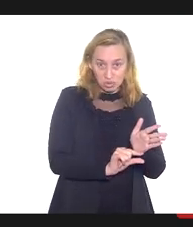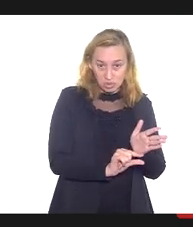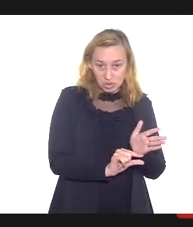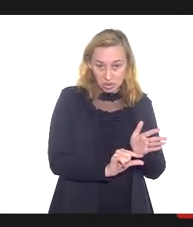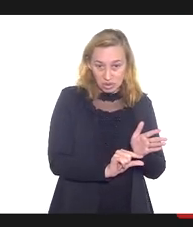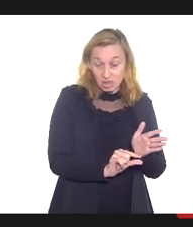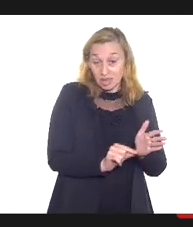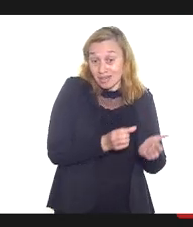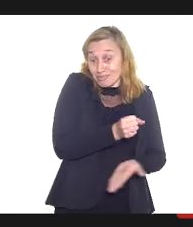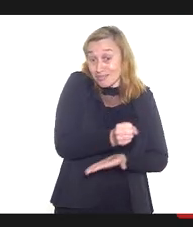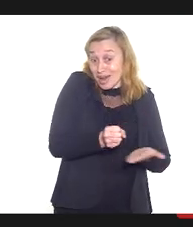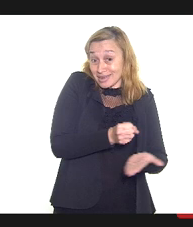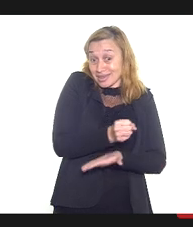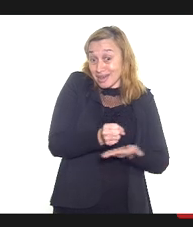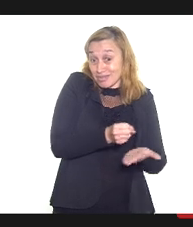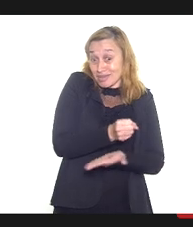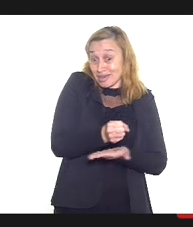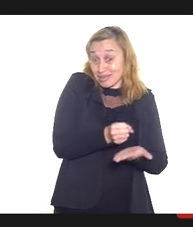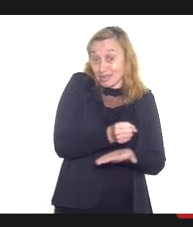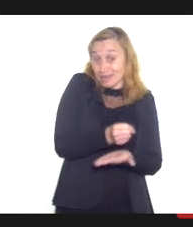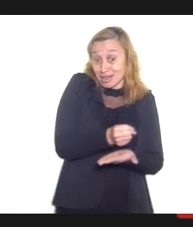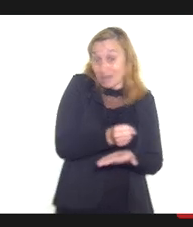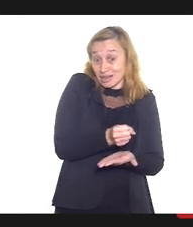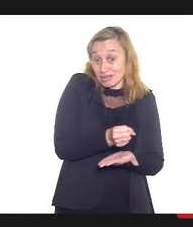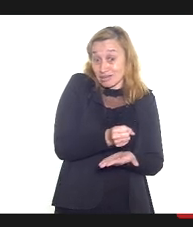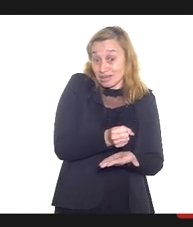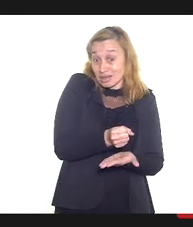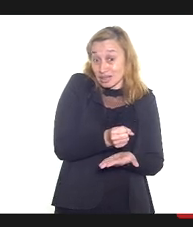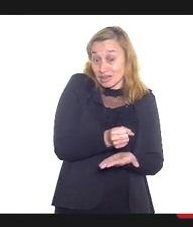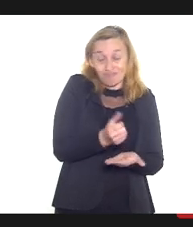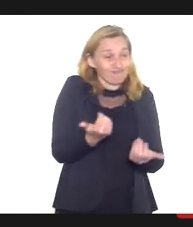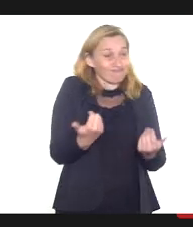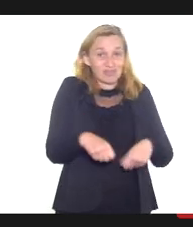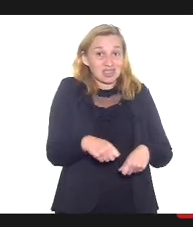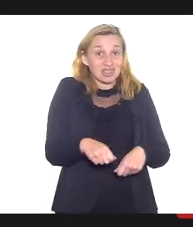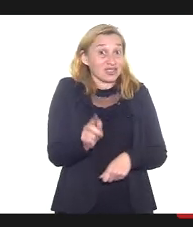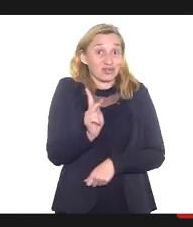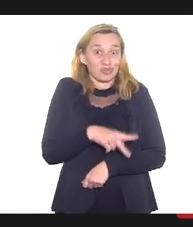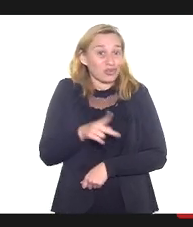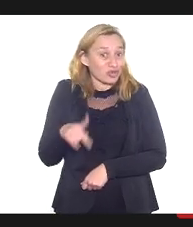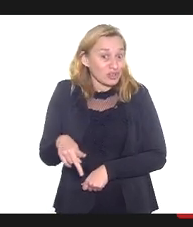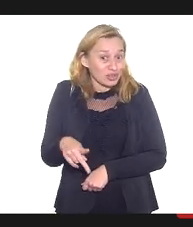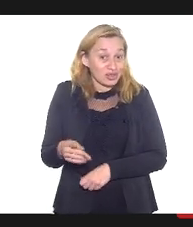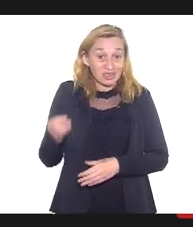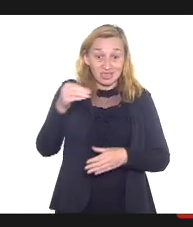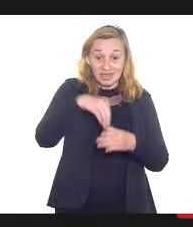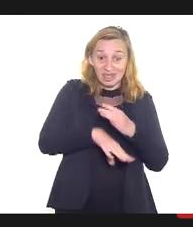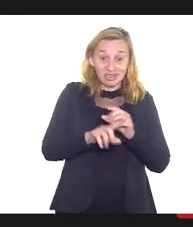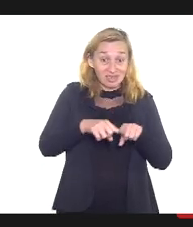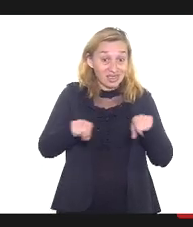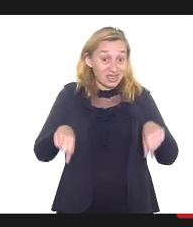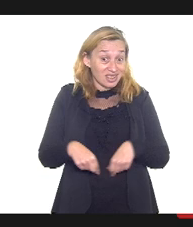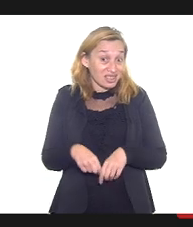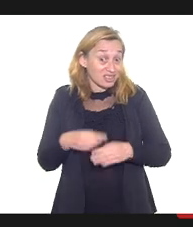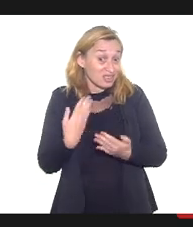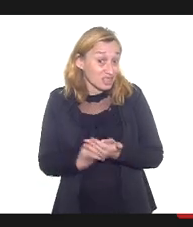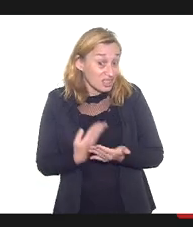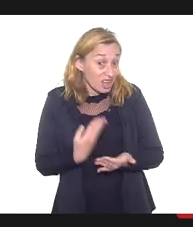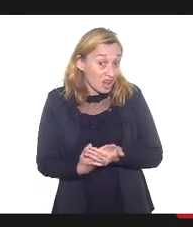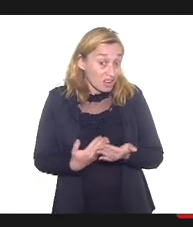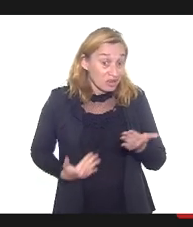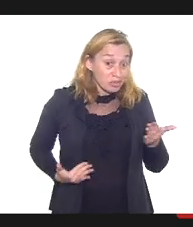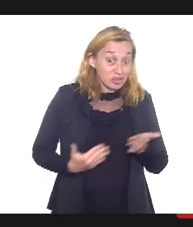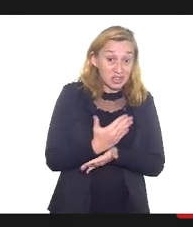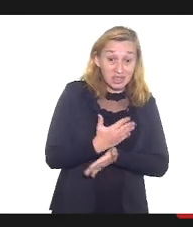que basicamente não precisarão de professores em sala de aula, com aprovação